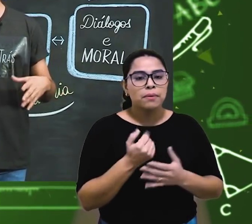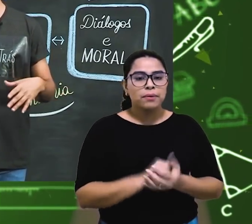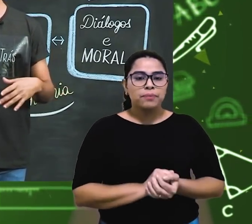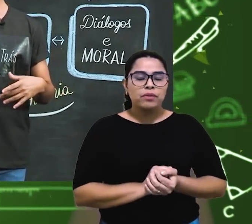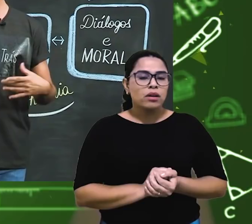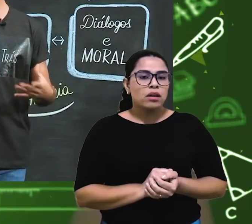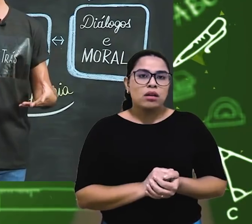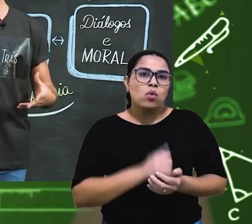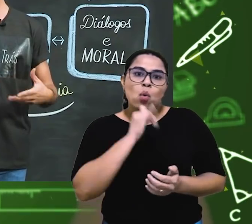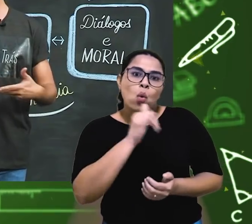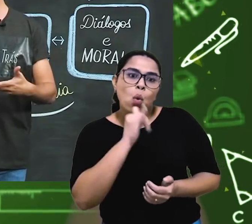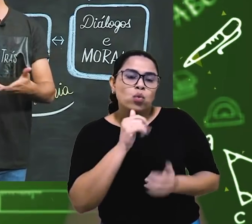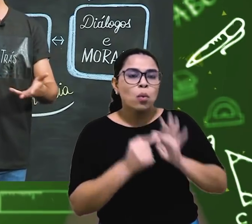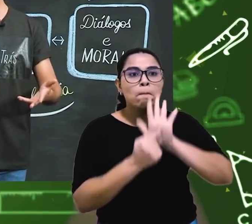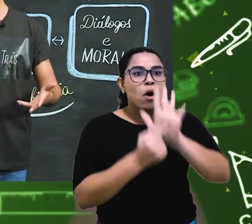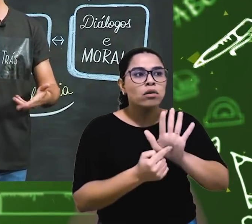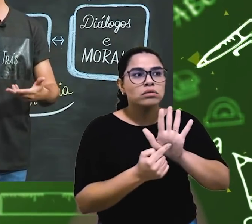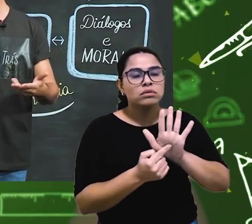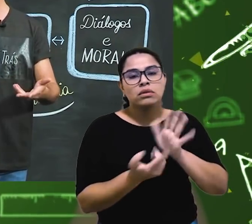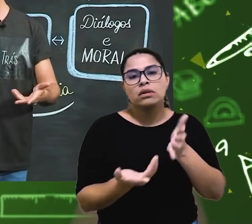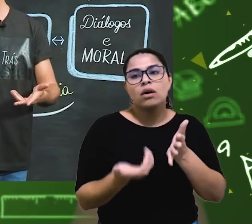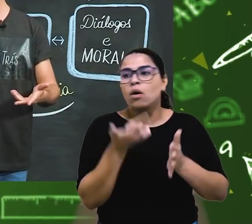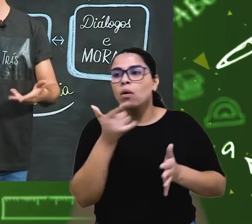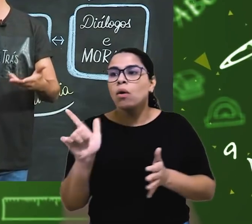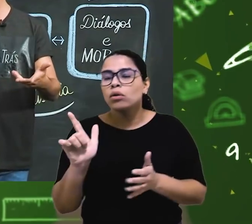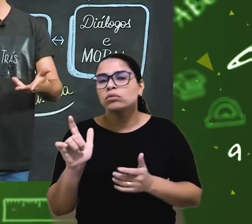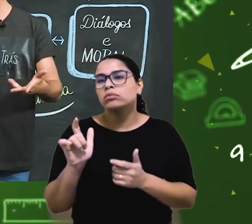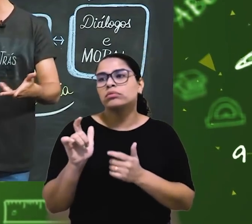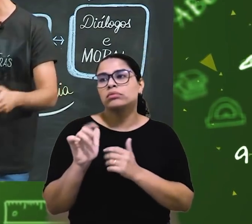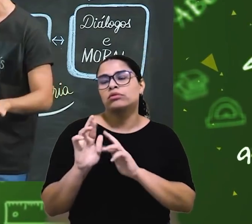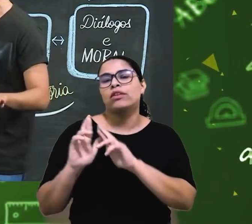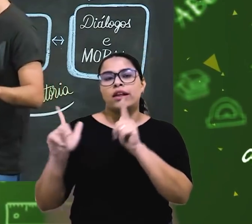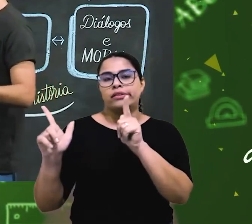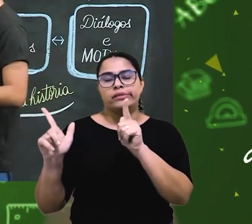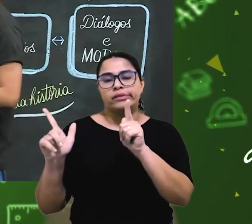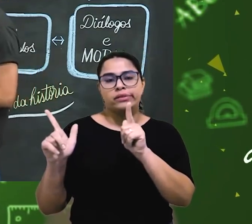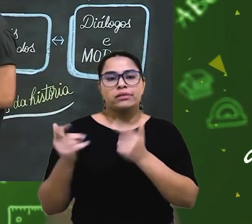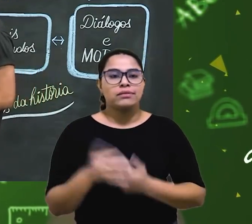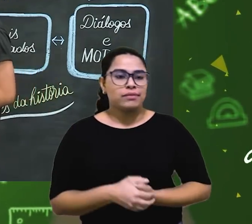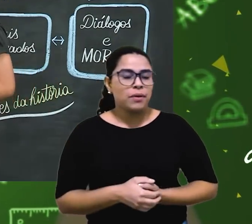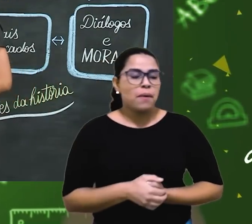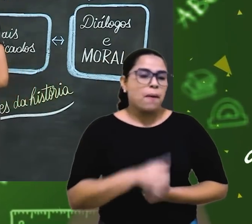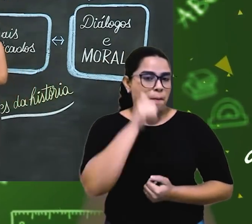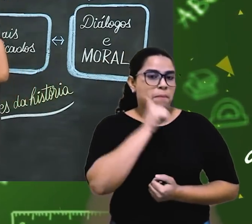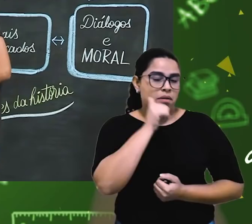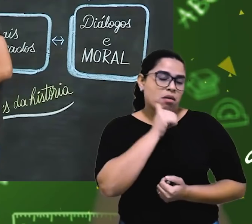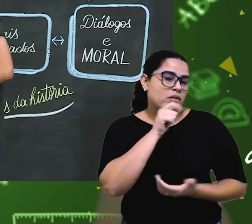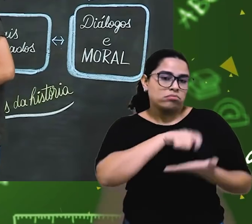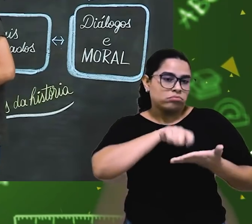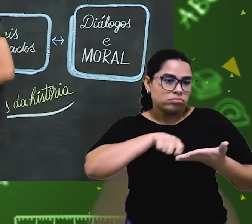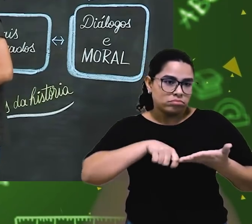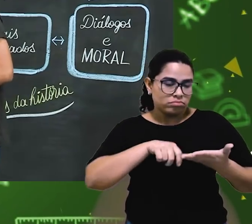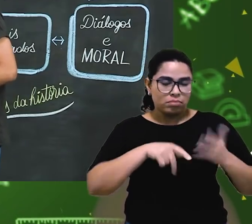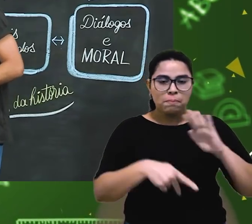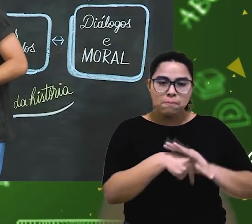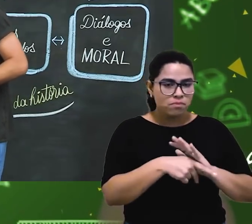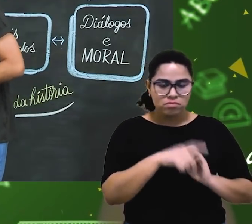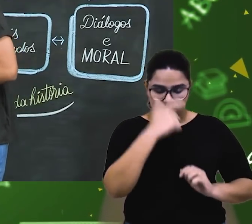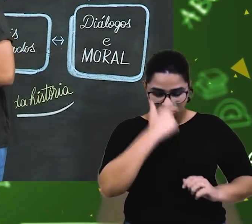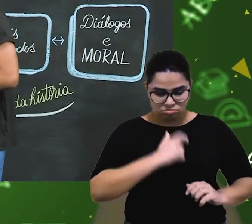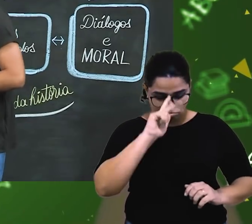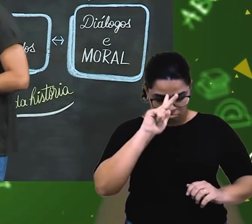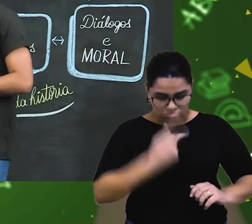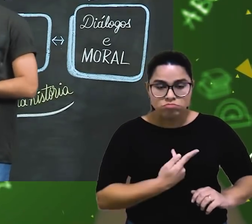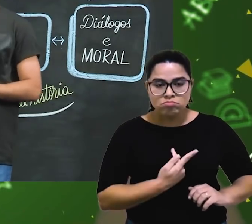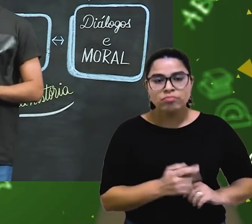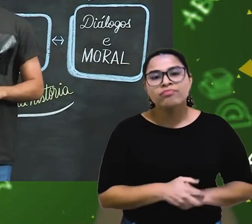em um conto que é mais focado em situações mais informais. Esse não é o caso de Clarice, longe disso. Dentro de um gênero